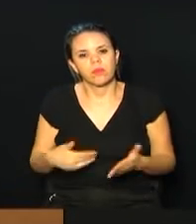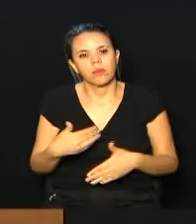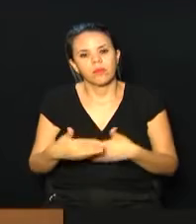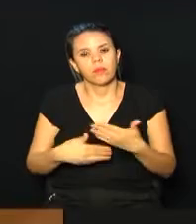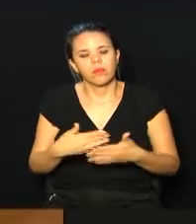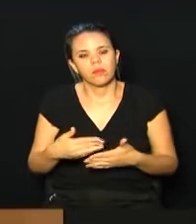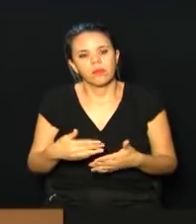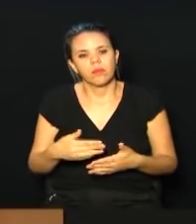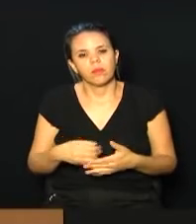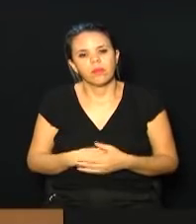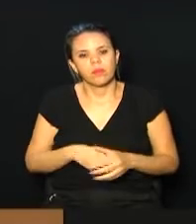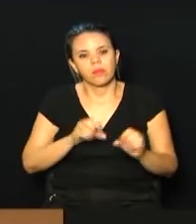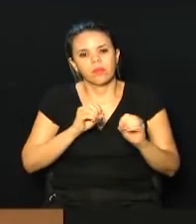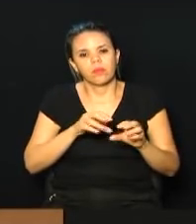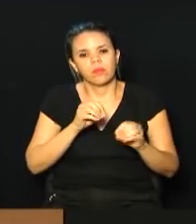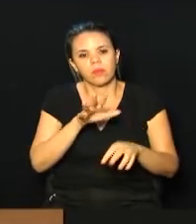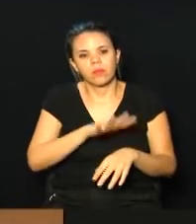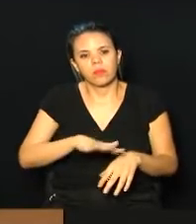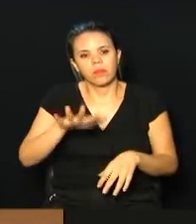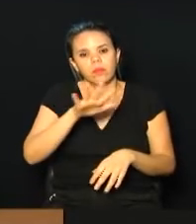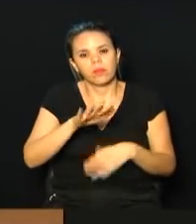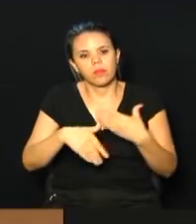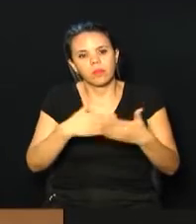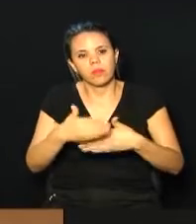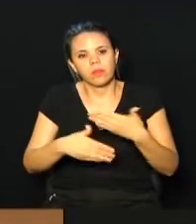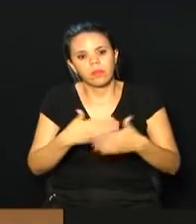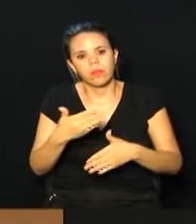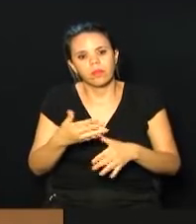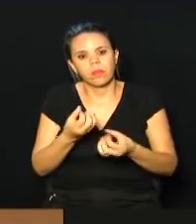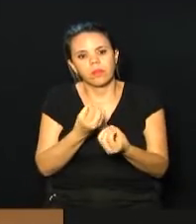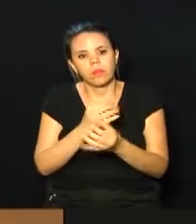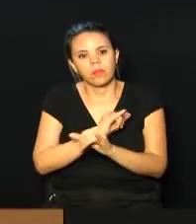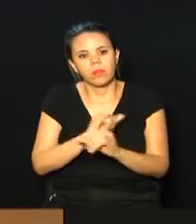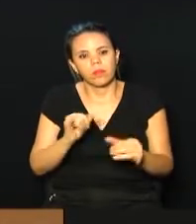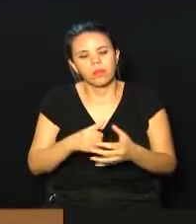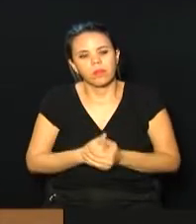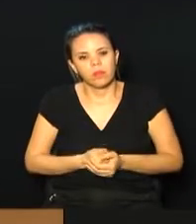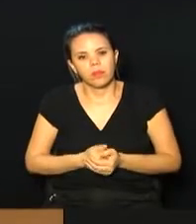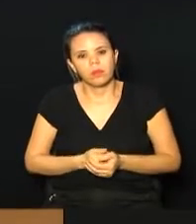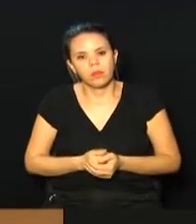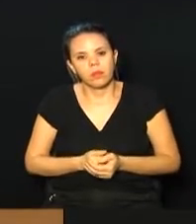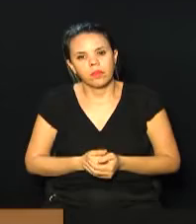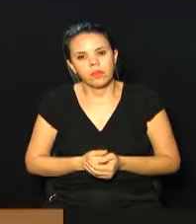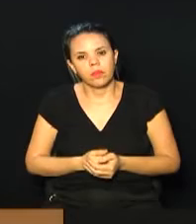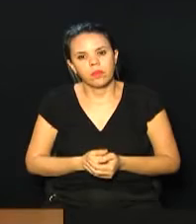processo educacional, do processo de informação, né?